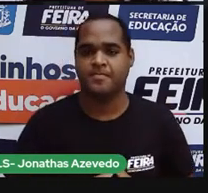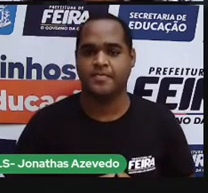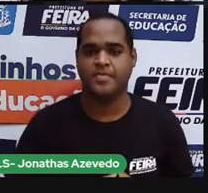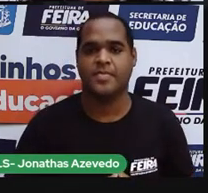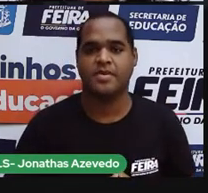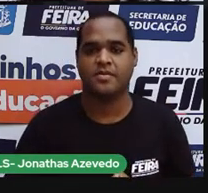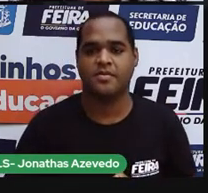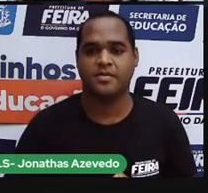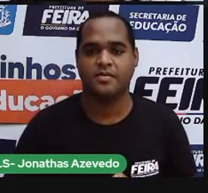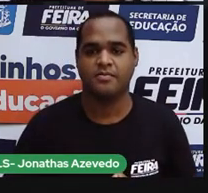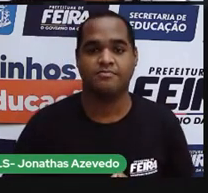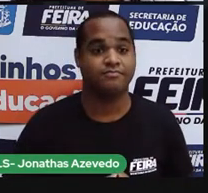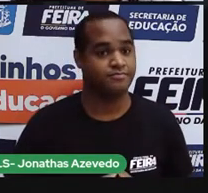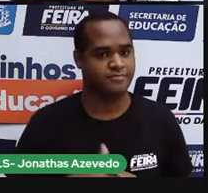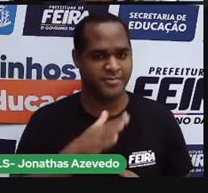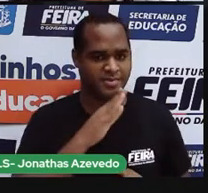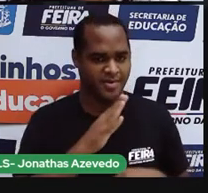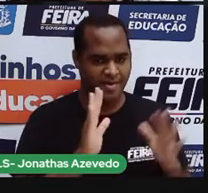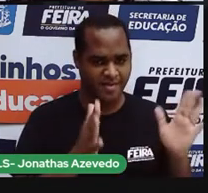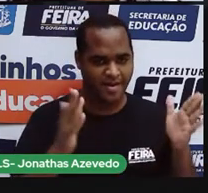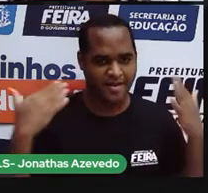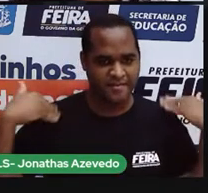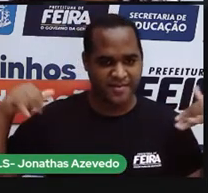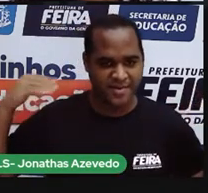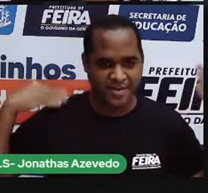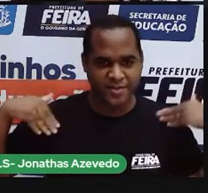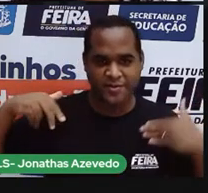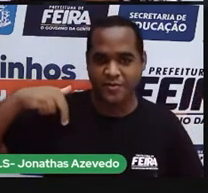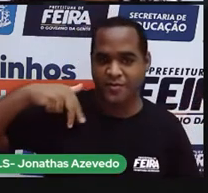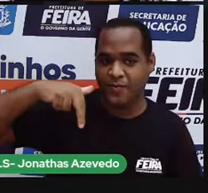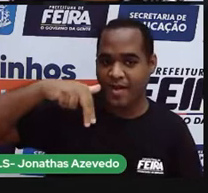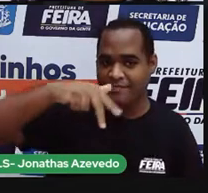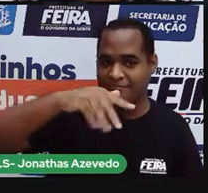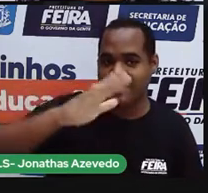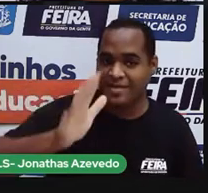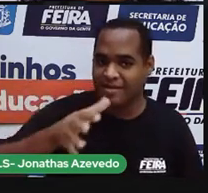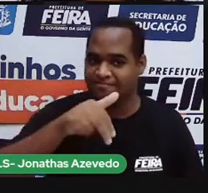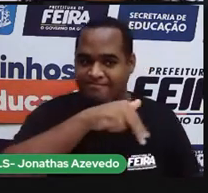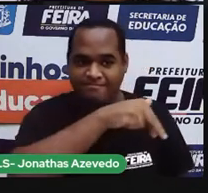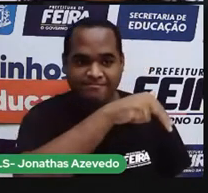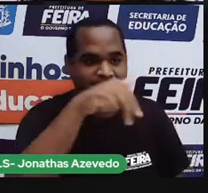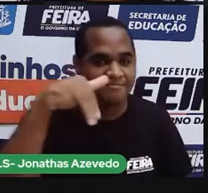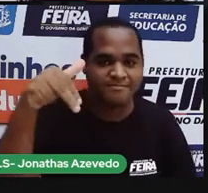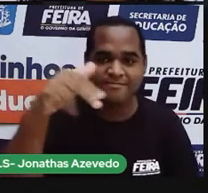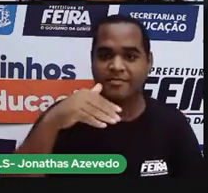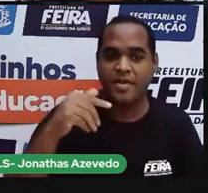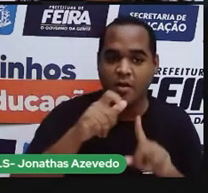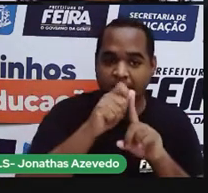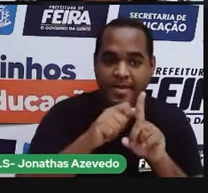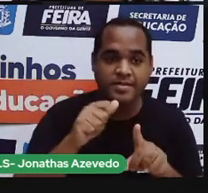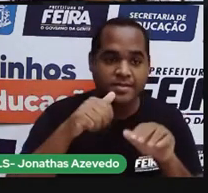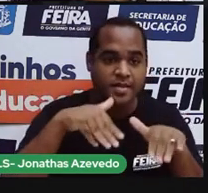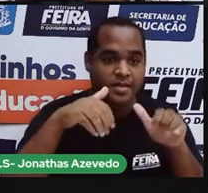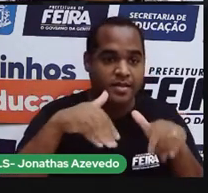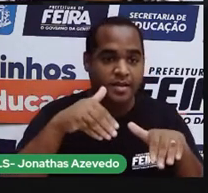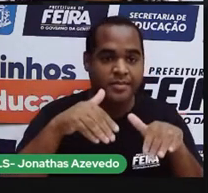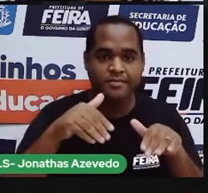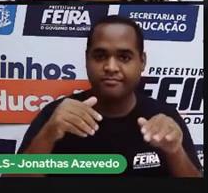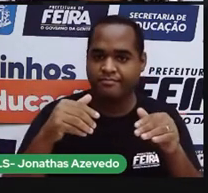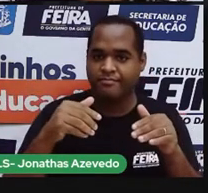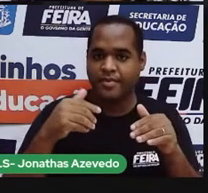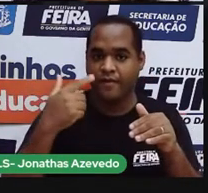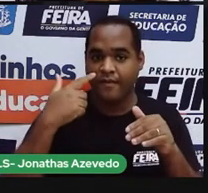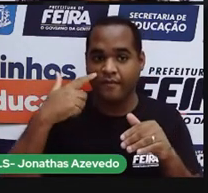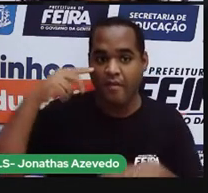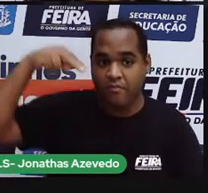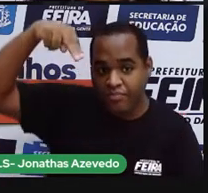Quem nunca passeou por esse percurso no mês de setembro? E a nossa esposição é vista bem